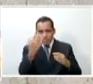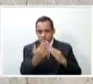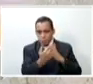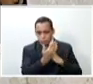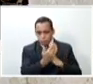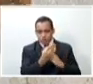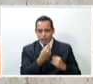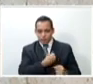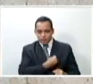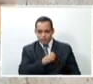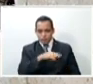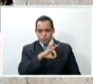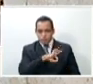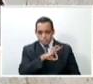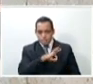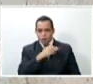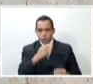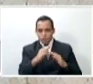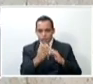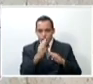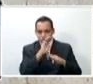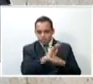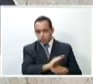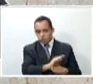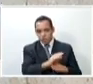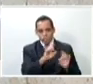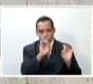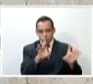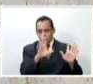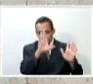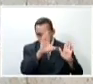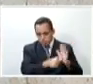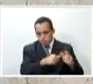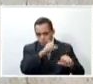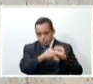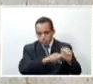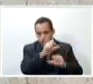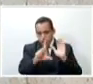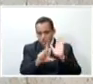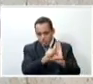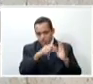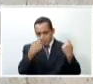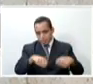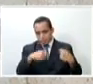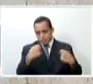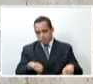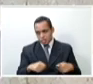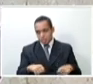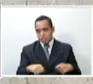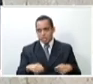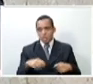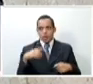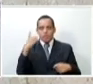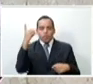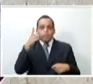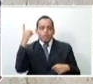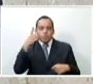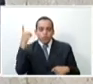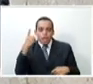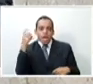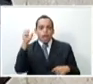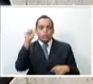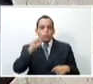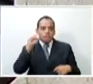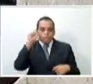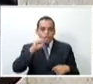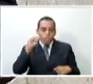do policial e a vida do cidadão. Só dá força para bandido, precisamos mudar nossas leis. Aí vem quem? Vem os nossos deputados federais, vem nossos senadores e